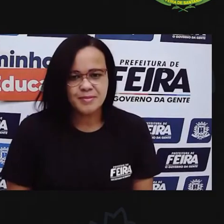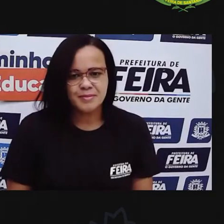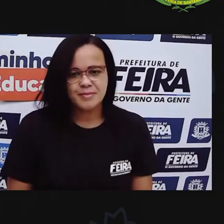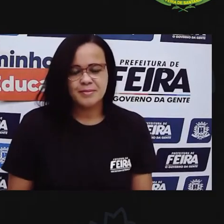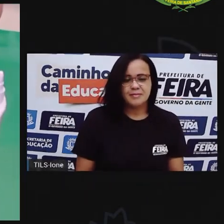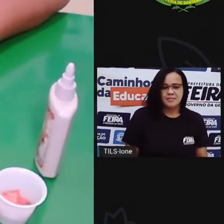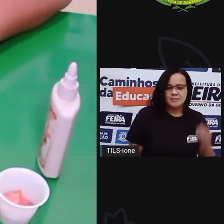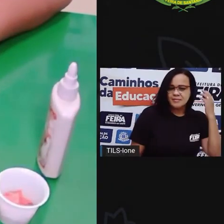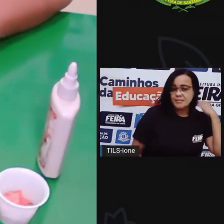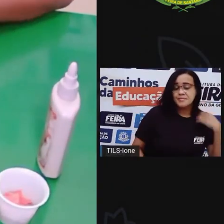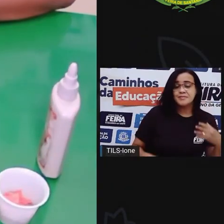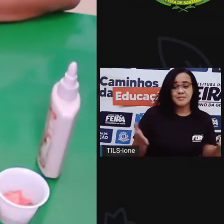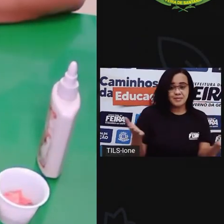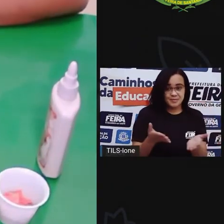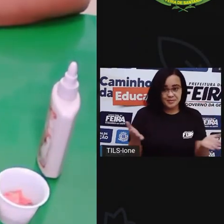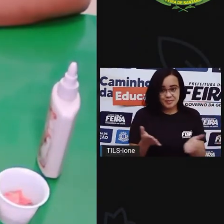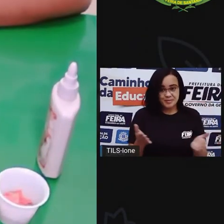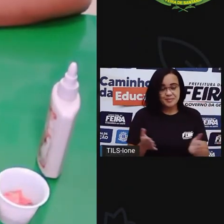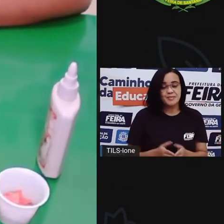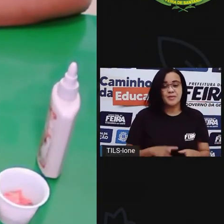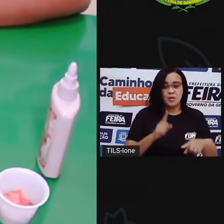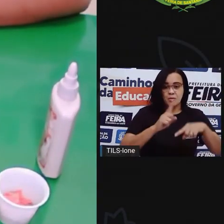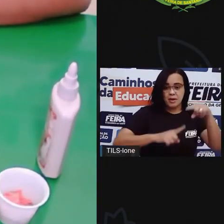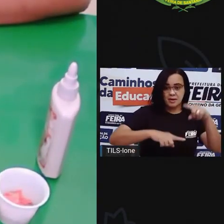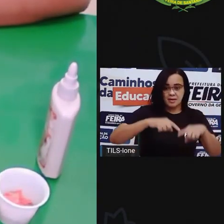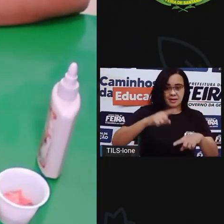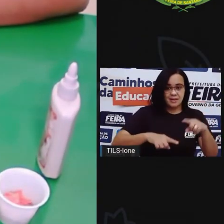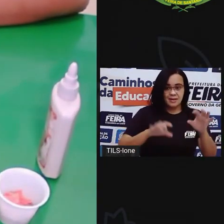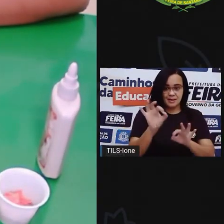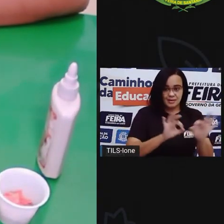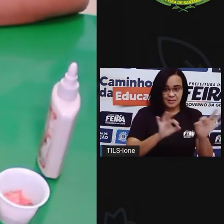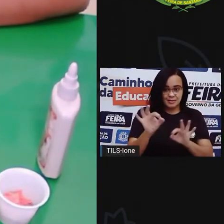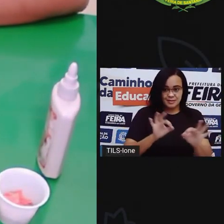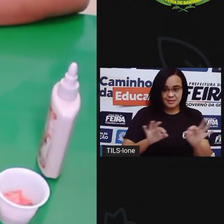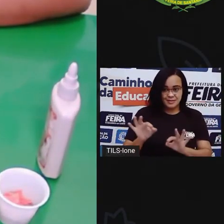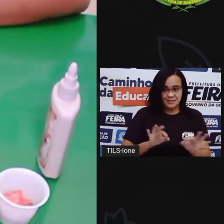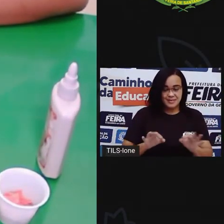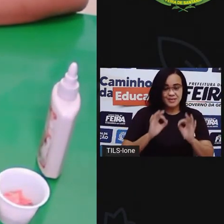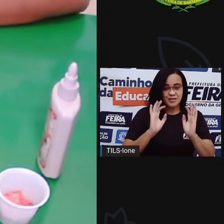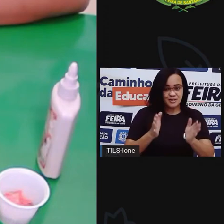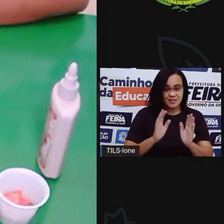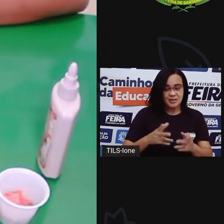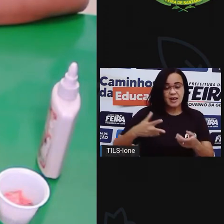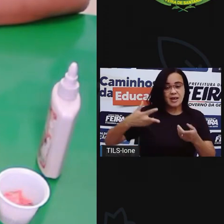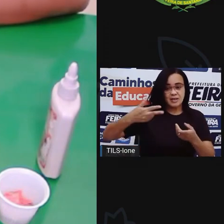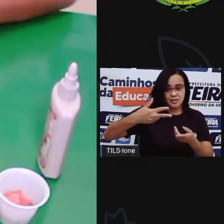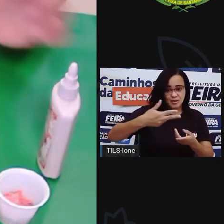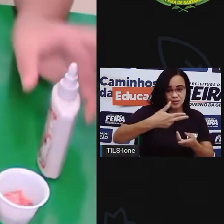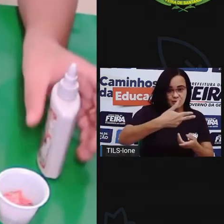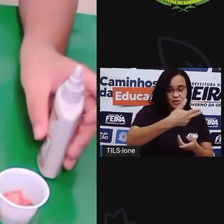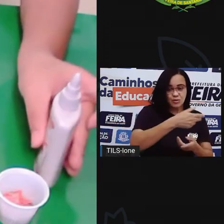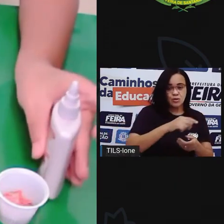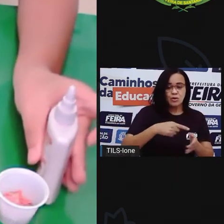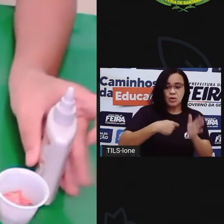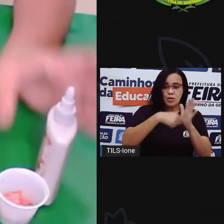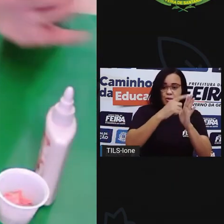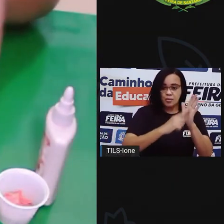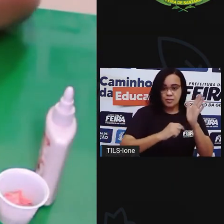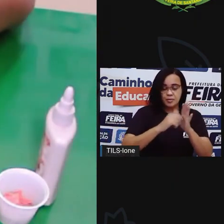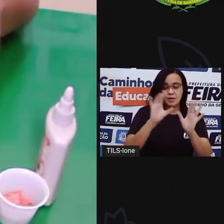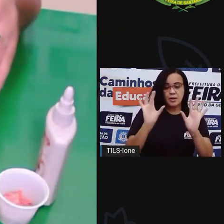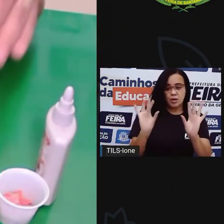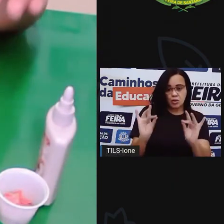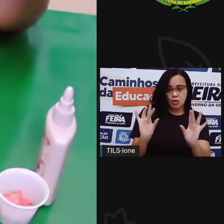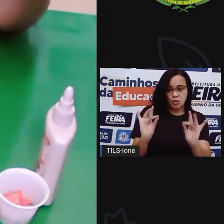Já estamos aqui, né? Com o nosso material, como a pró explicou para vocês. A tesoura, o pincel, a cola.